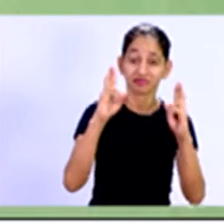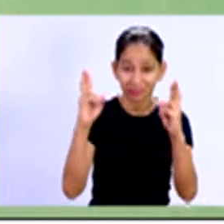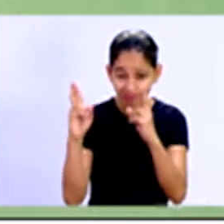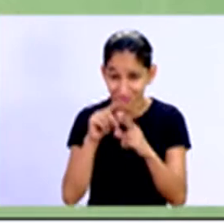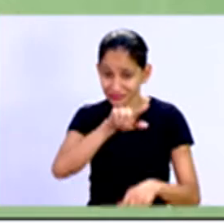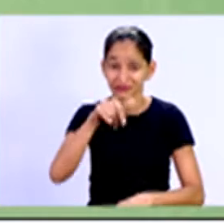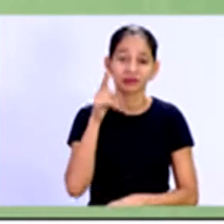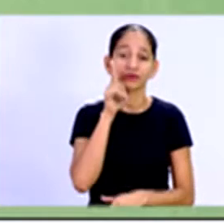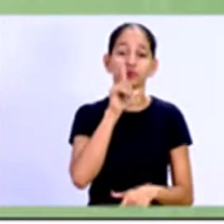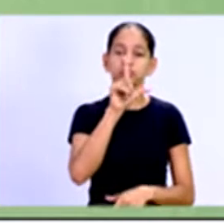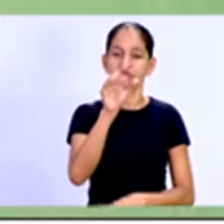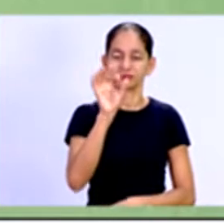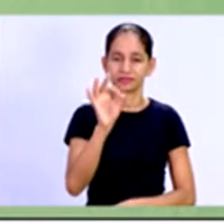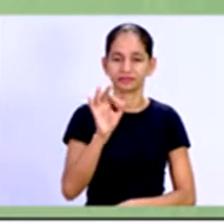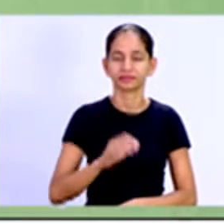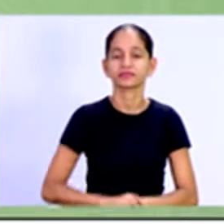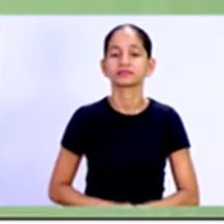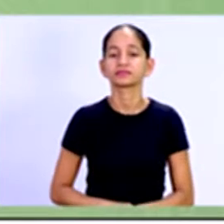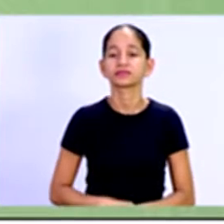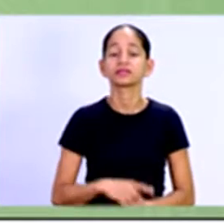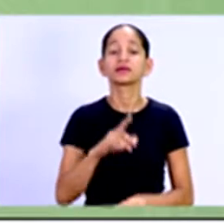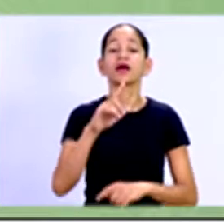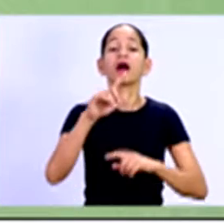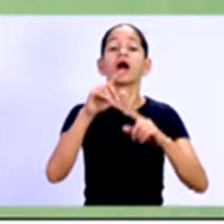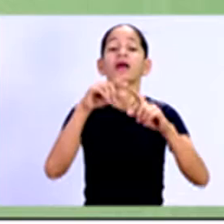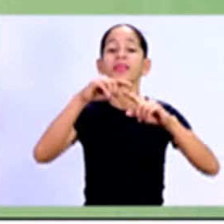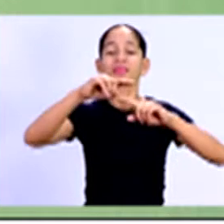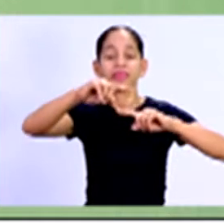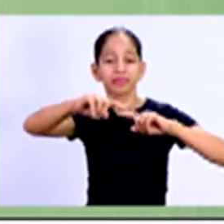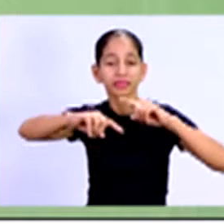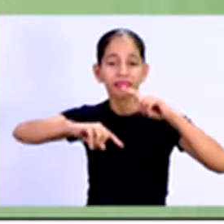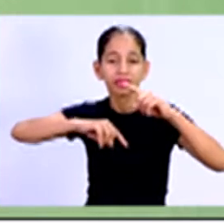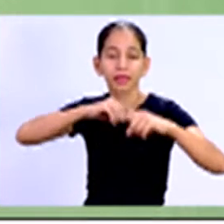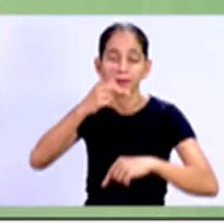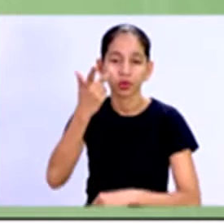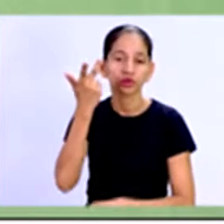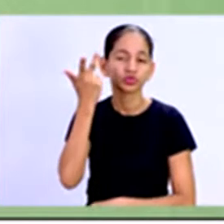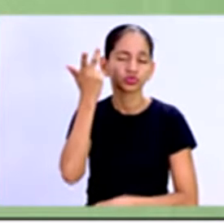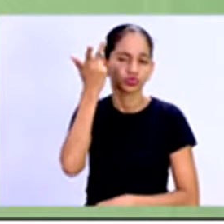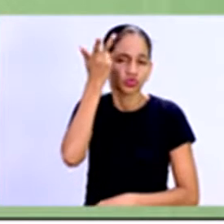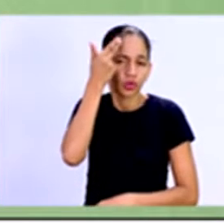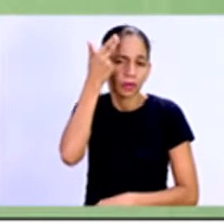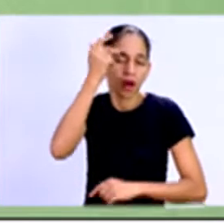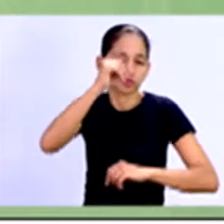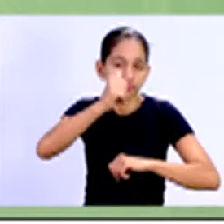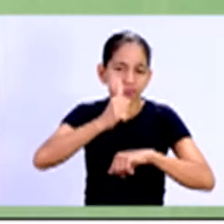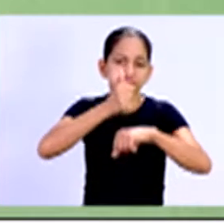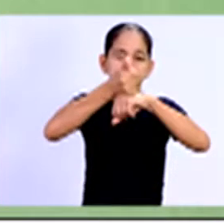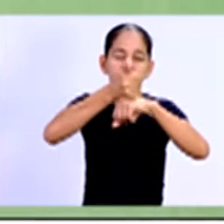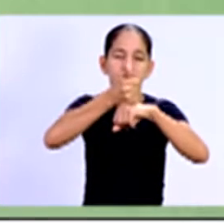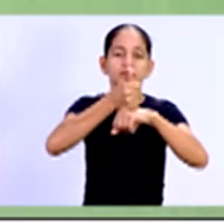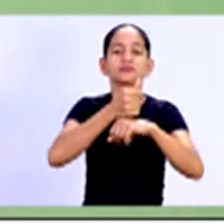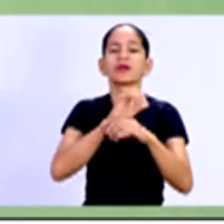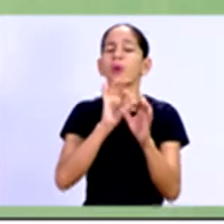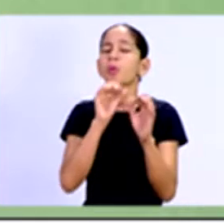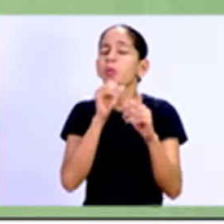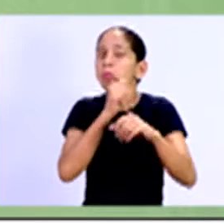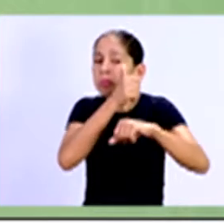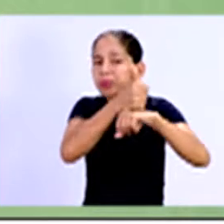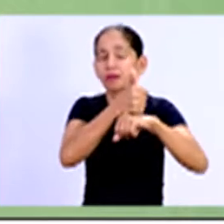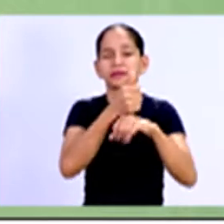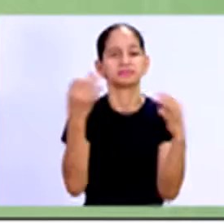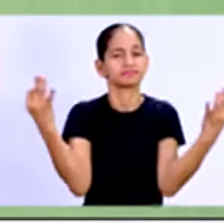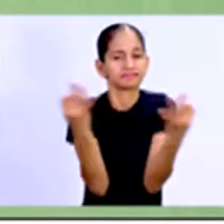assim. O nível pós-convencional é o nível mais elevado, gente. Ele é o nível mais